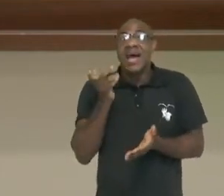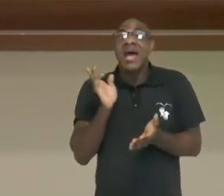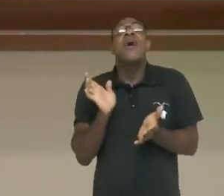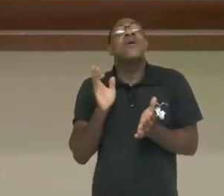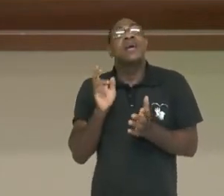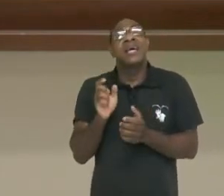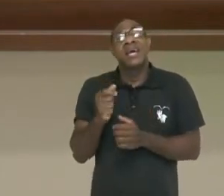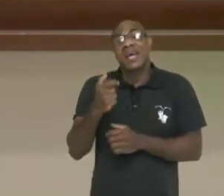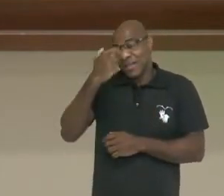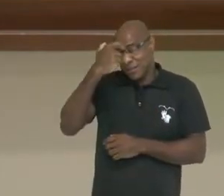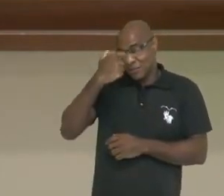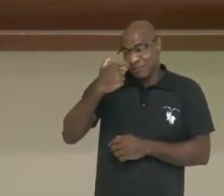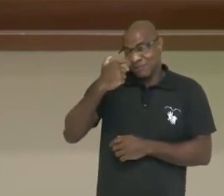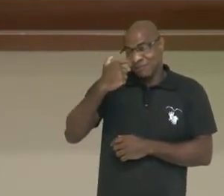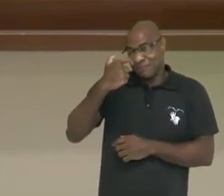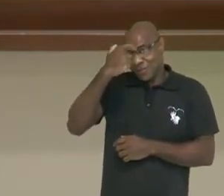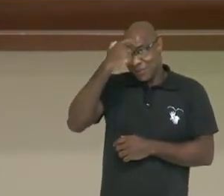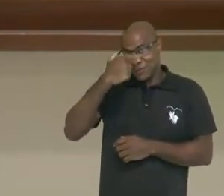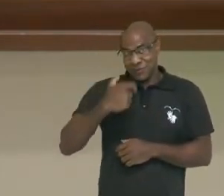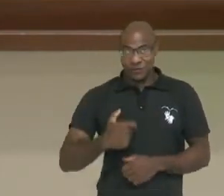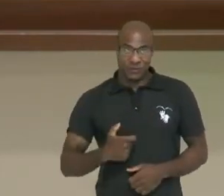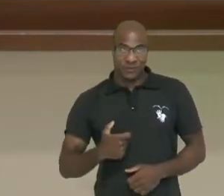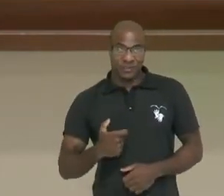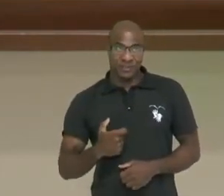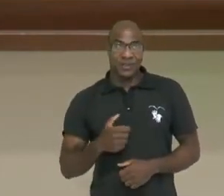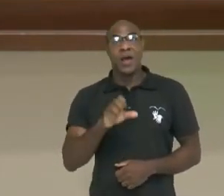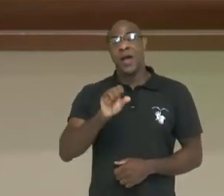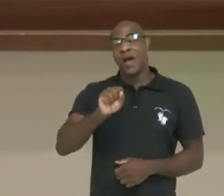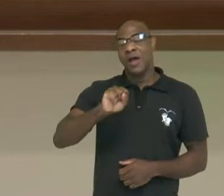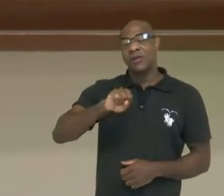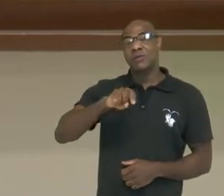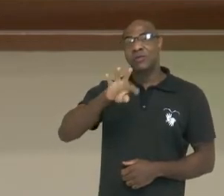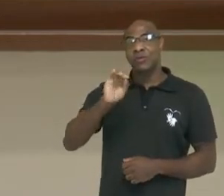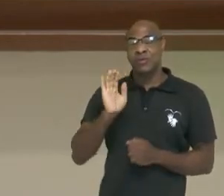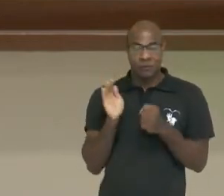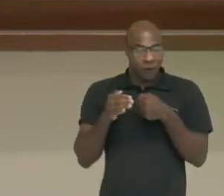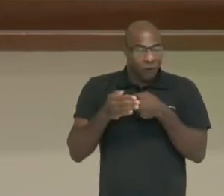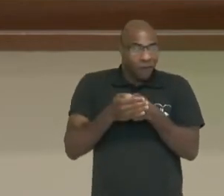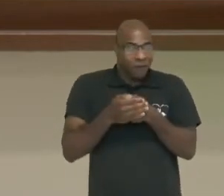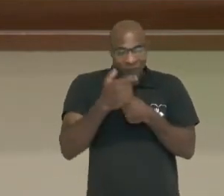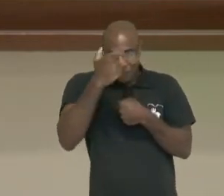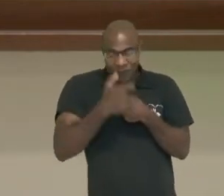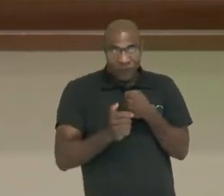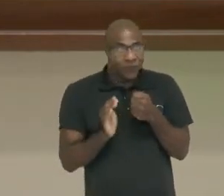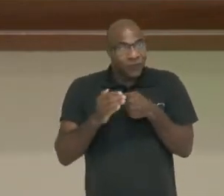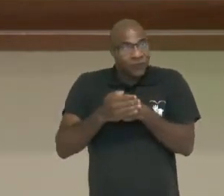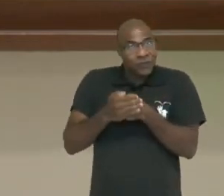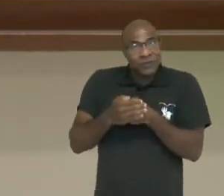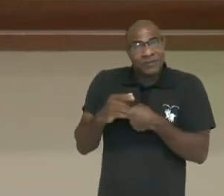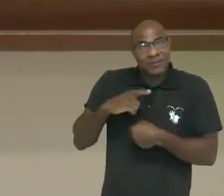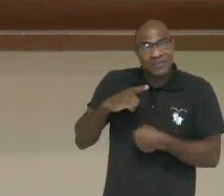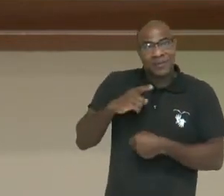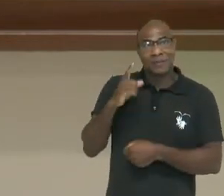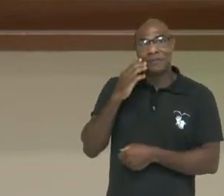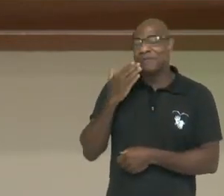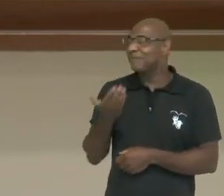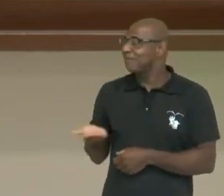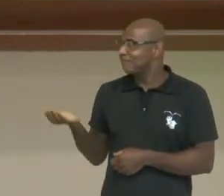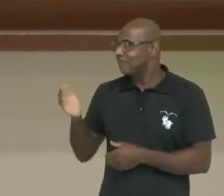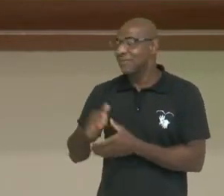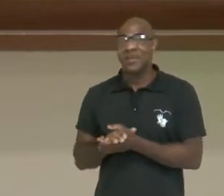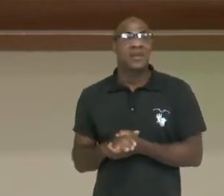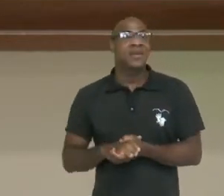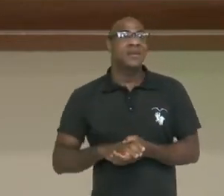que também tem nome, o sujeito de desidencial ou ainda sujeito elíptico. Perceberam os nomes que não